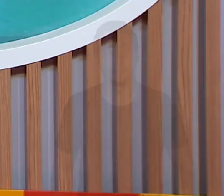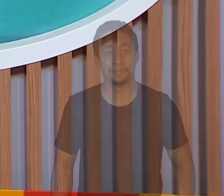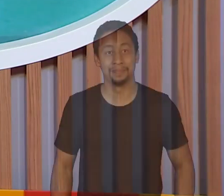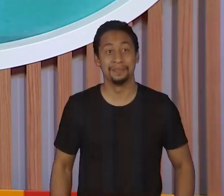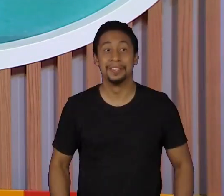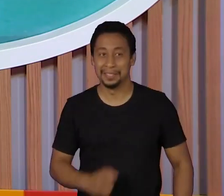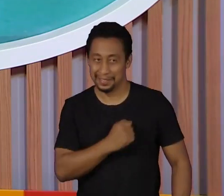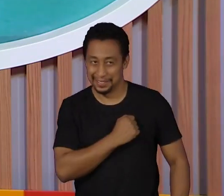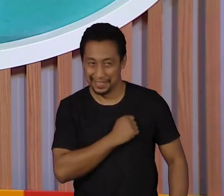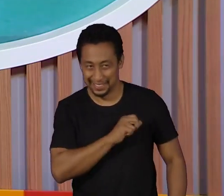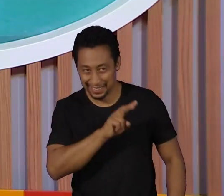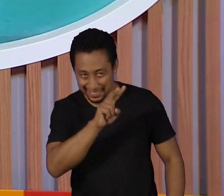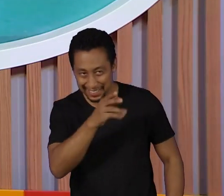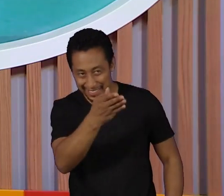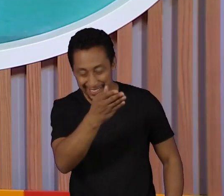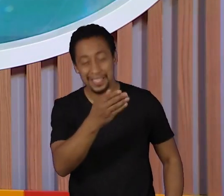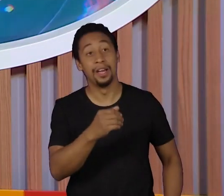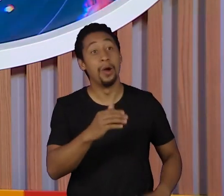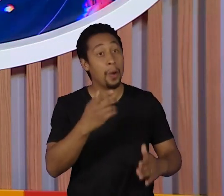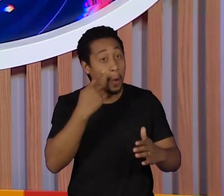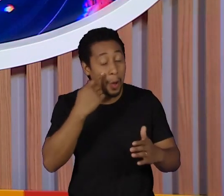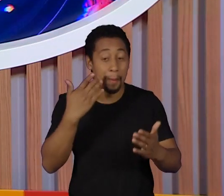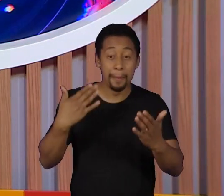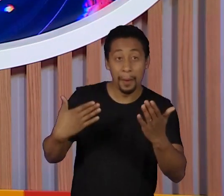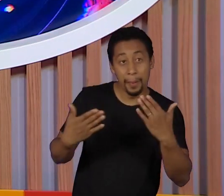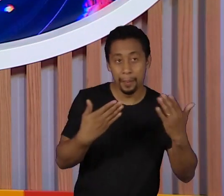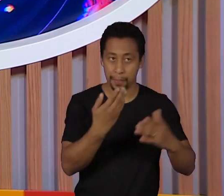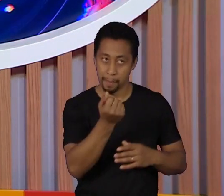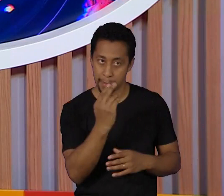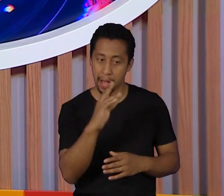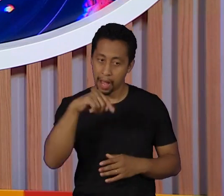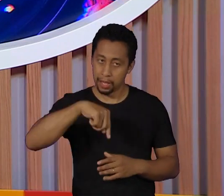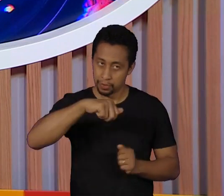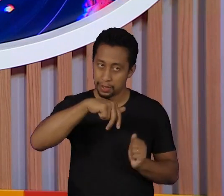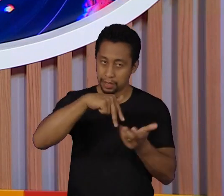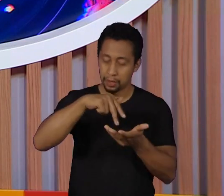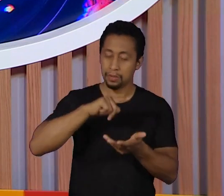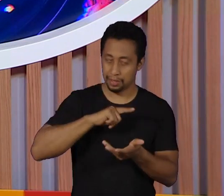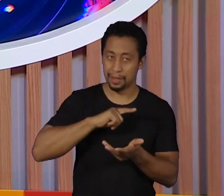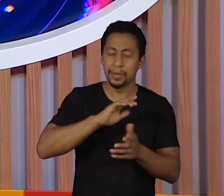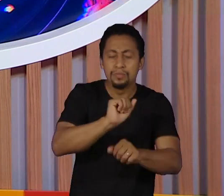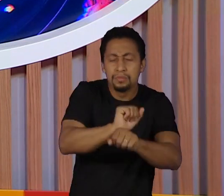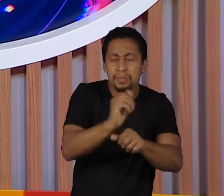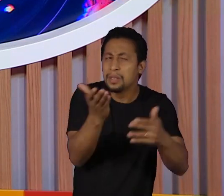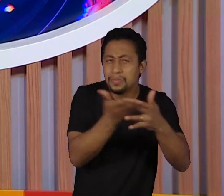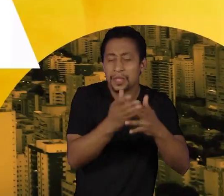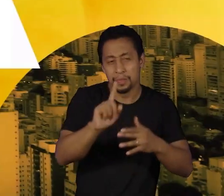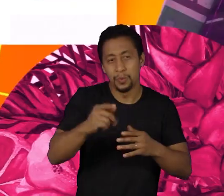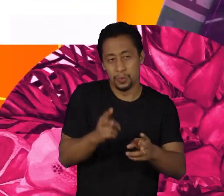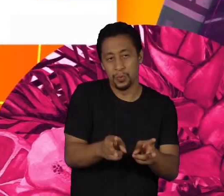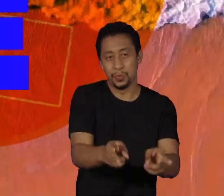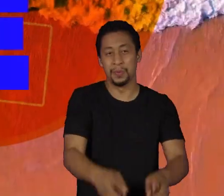Salve, Baianinho! Olha só, ainda tem mais papo de boteco aqui hoje. A gente vai fazer uma pausa, mas eu volto rapidinho.